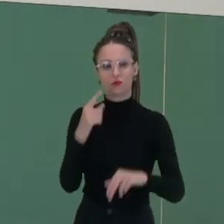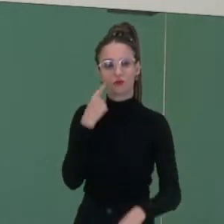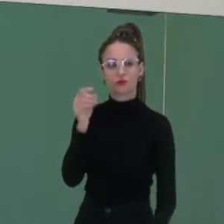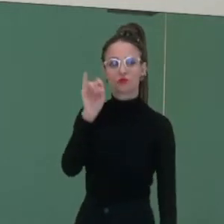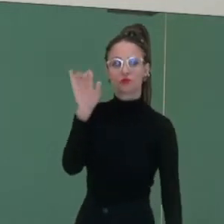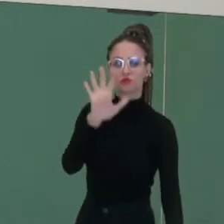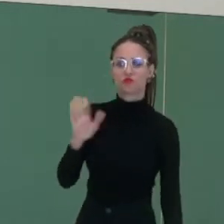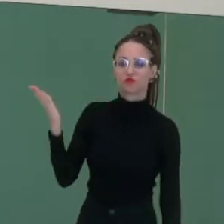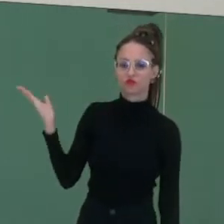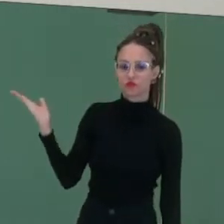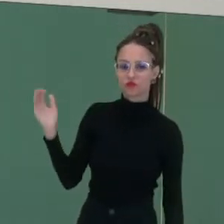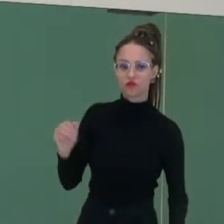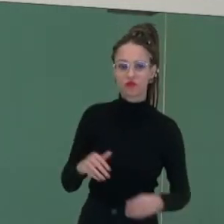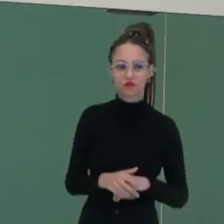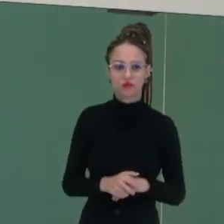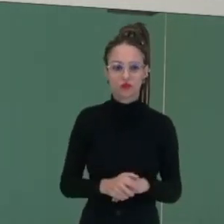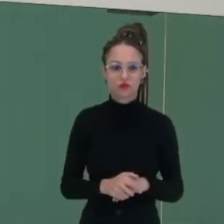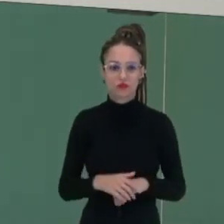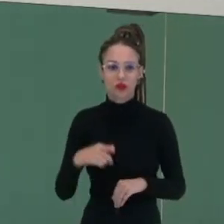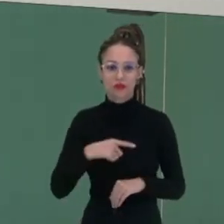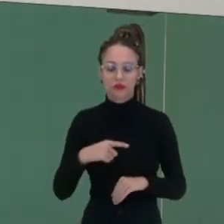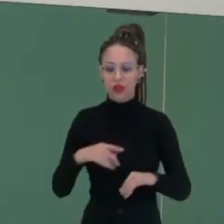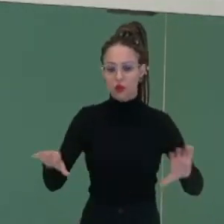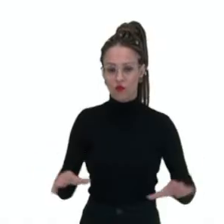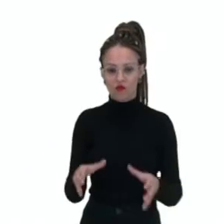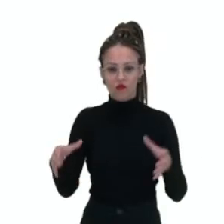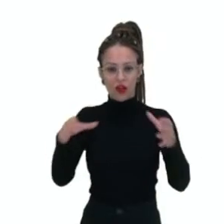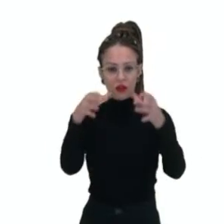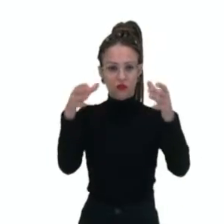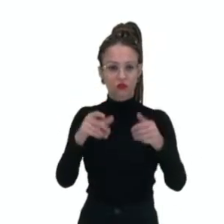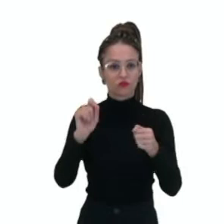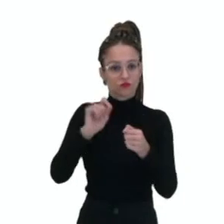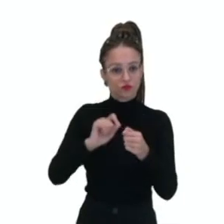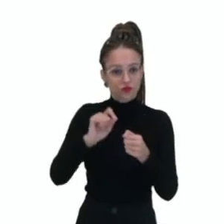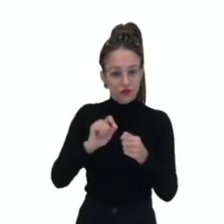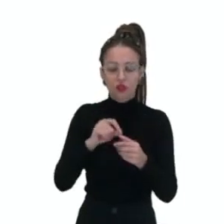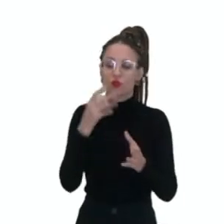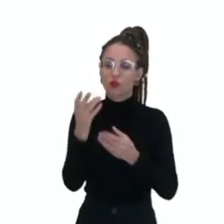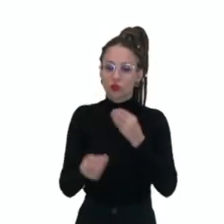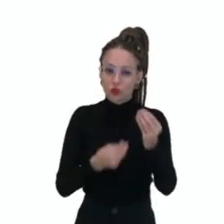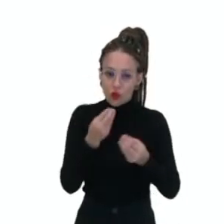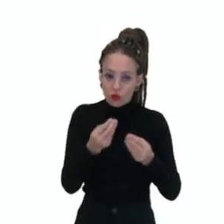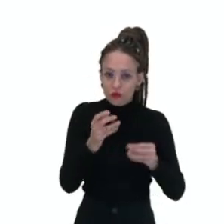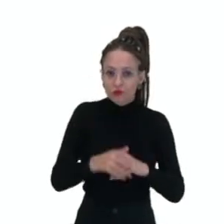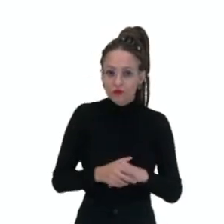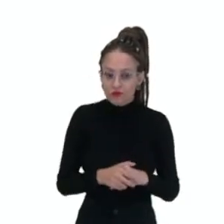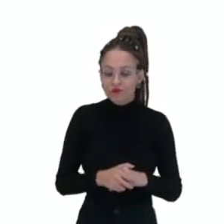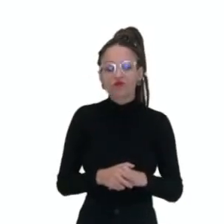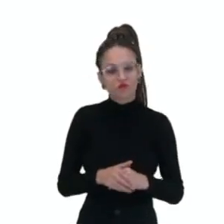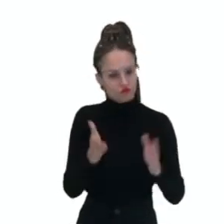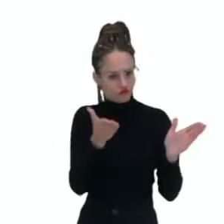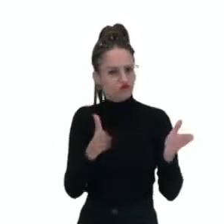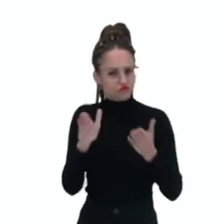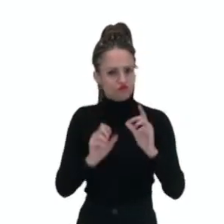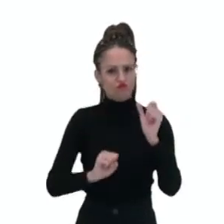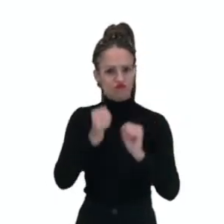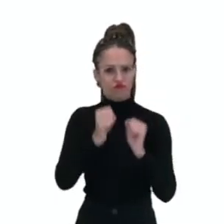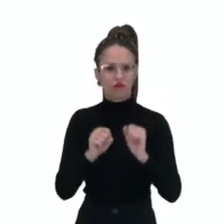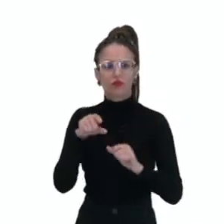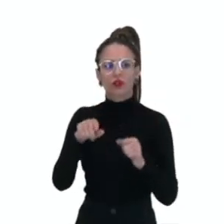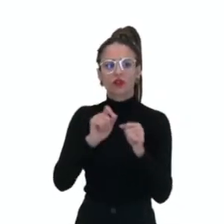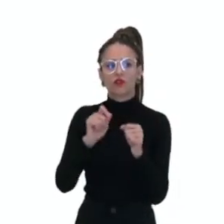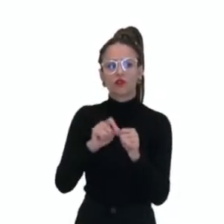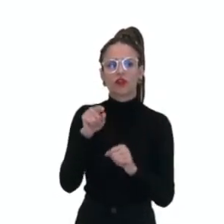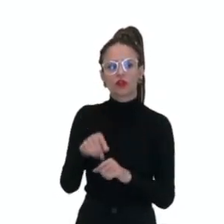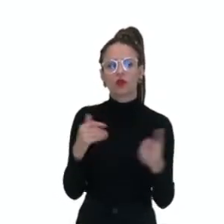imagem, nós temos aí um vaso de cristal sendo feito de um modo manufaturado, né? Feito